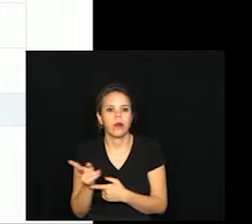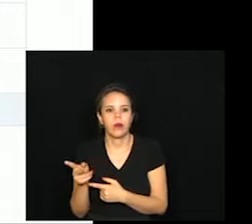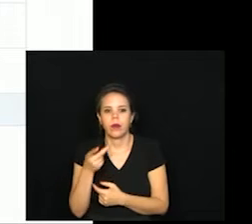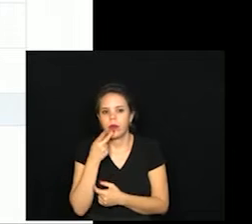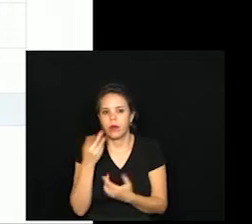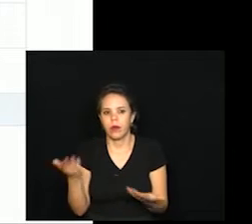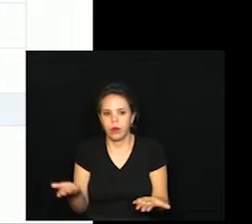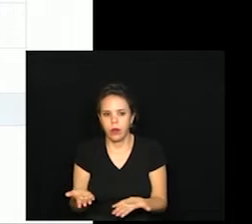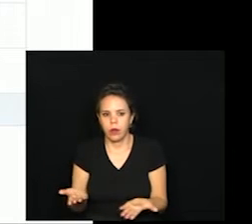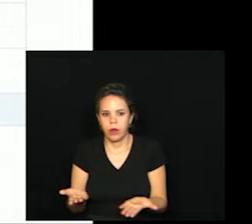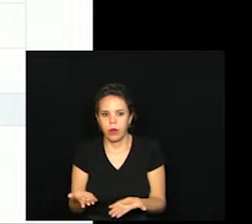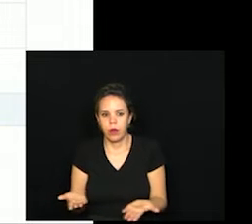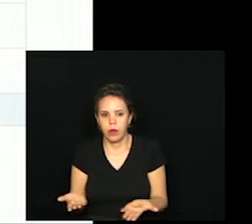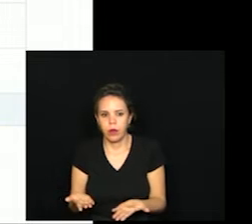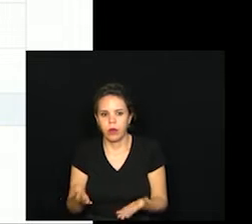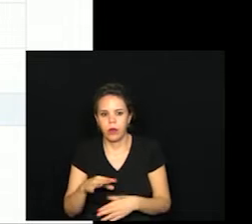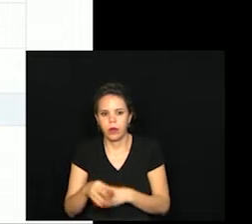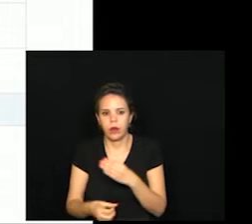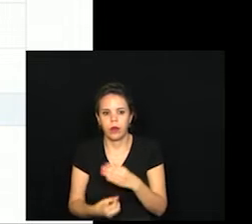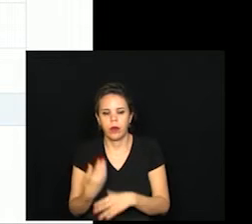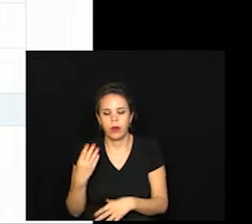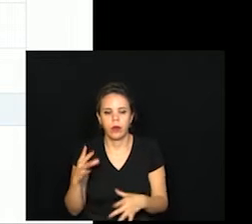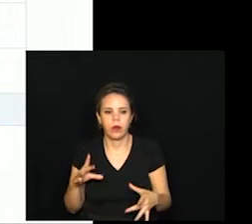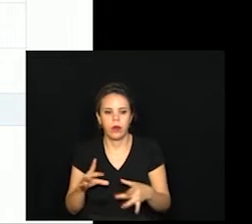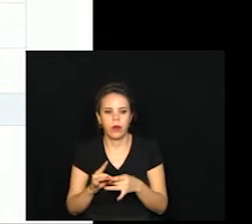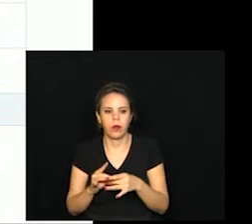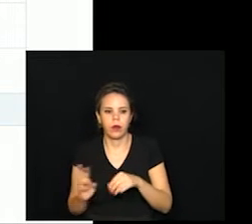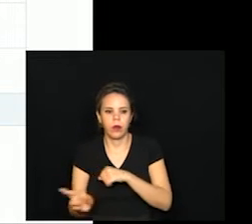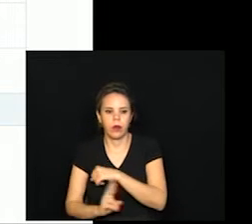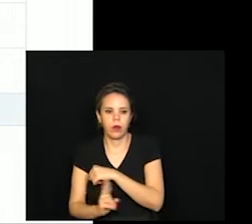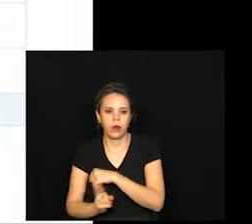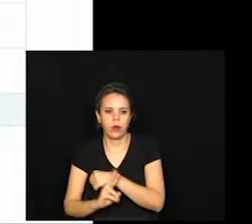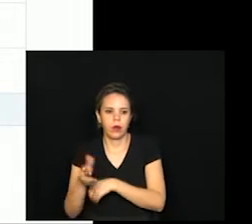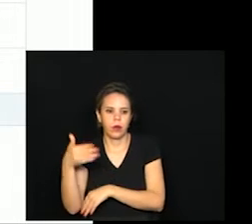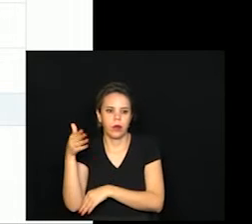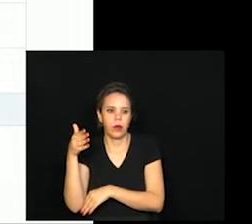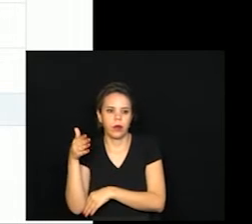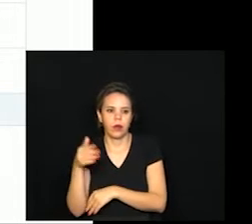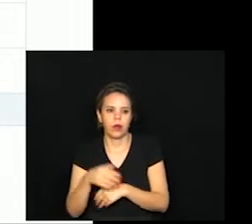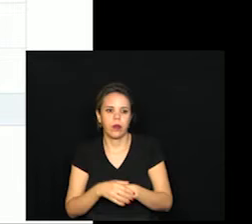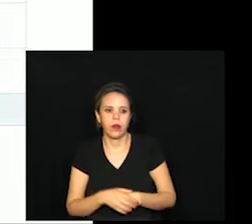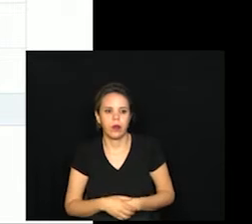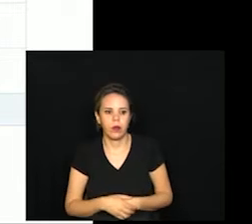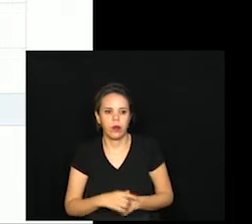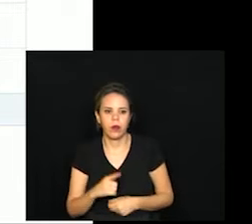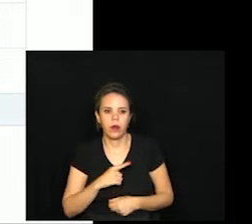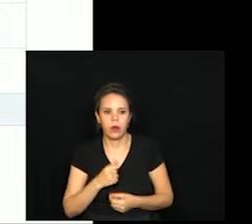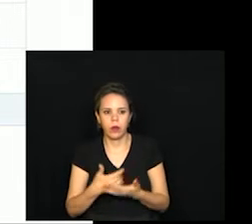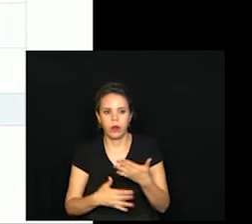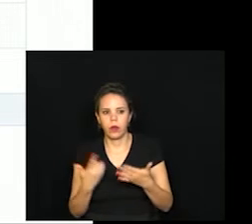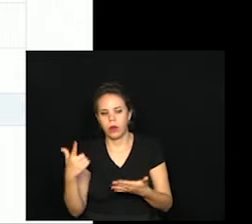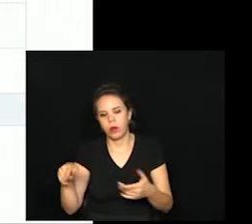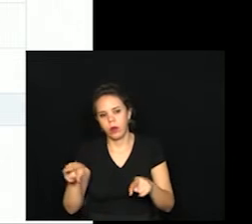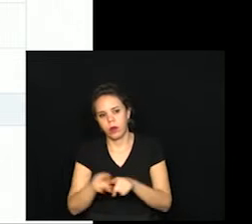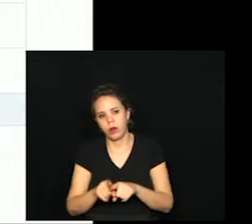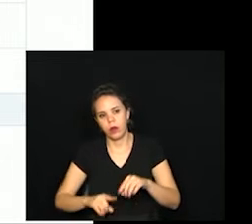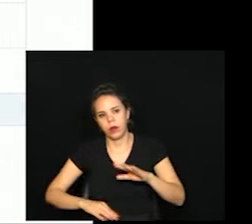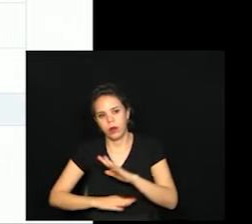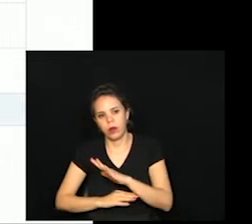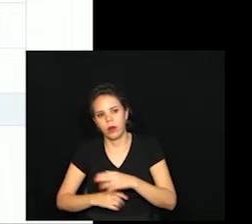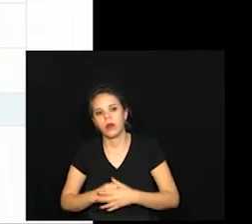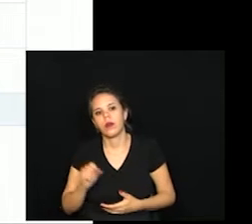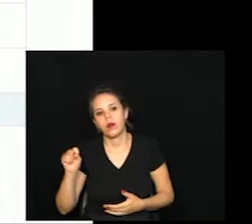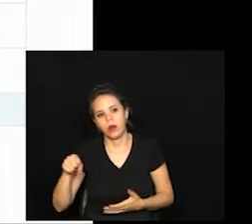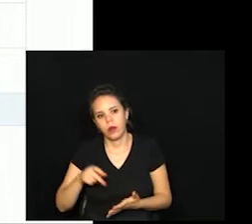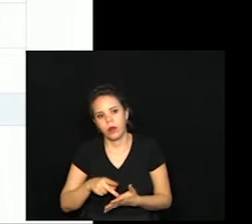citou agora é da instalação de alças de acesso da Rodovia dos Bandeirantes, mas nós temos outras aqui no Legislativo.